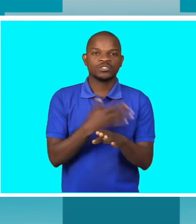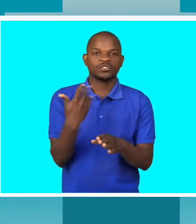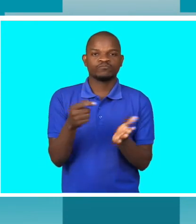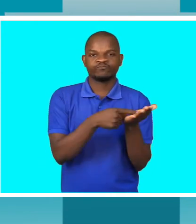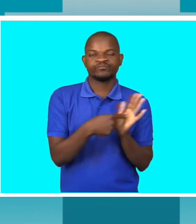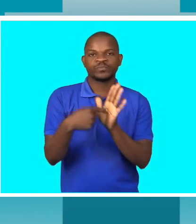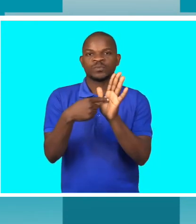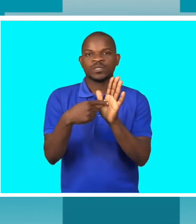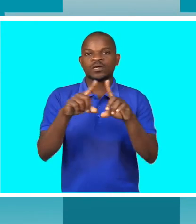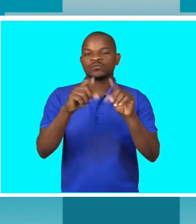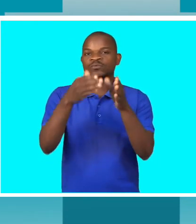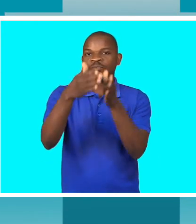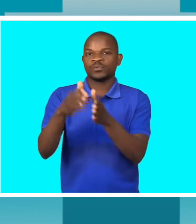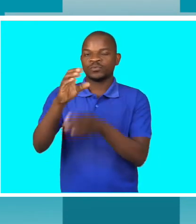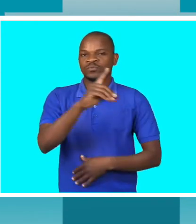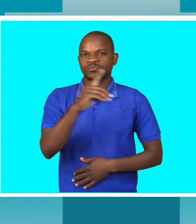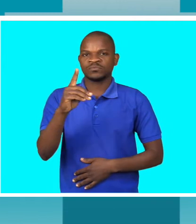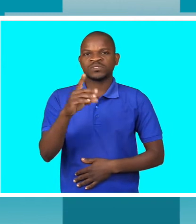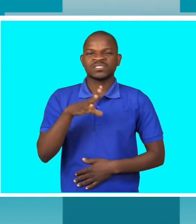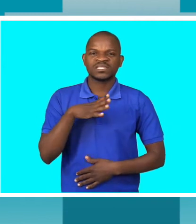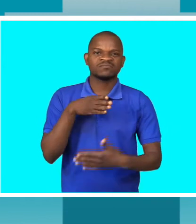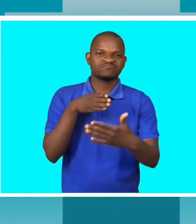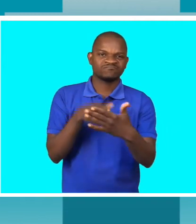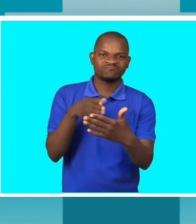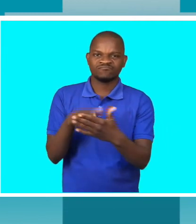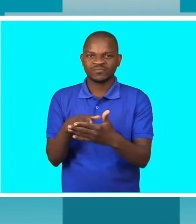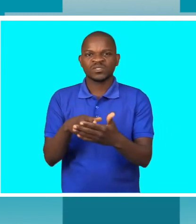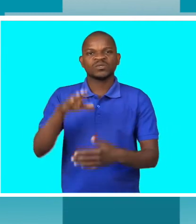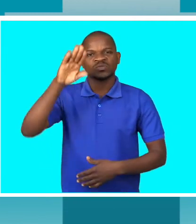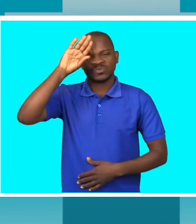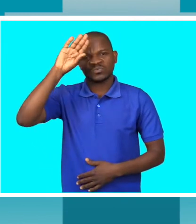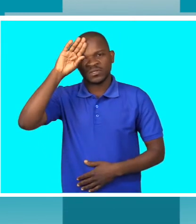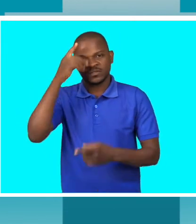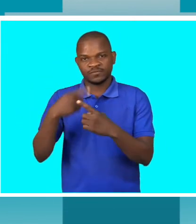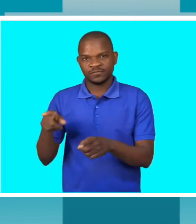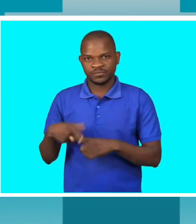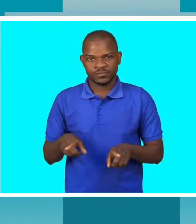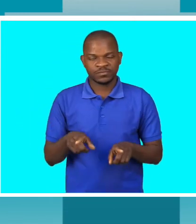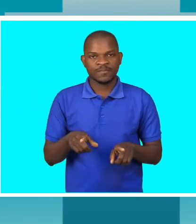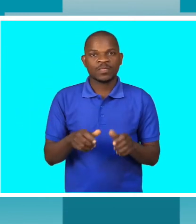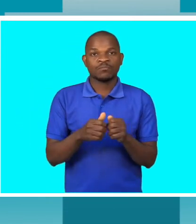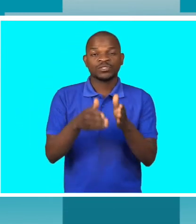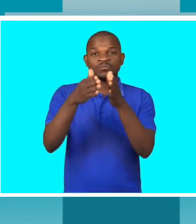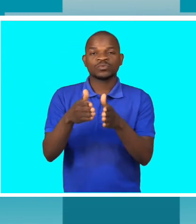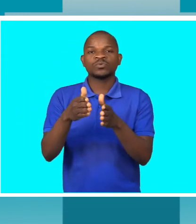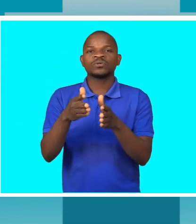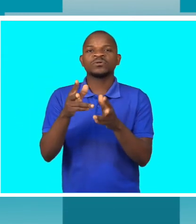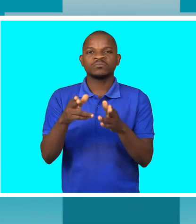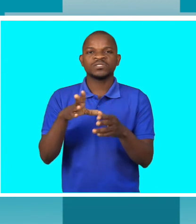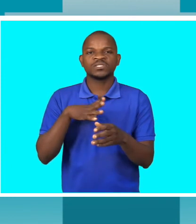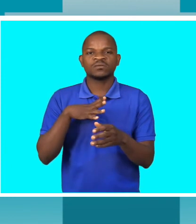a questão de uma acomodação razoável e muitas das vezes os estabelecimentos prisionais que temos